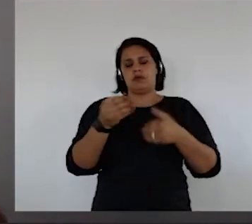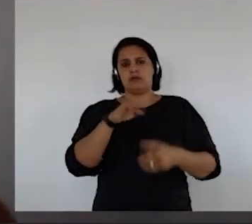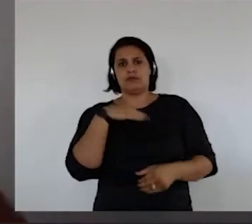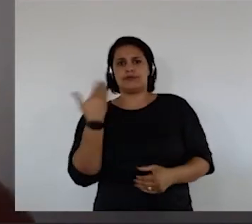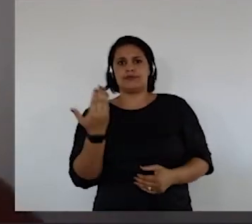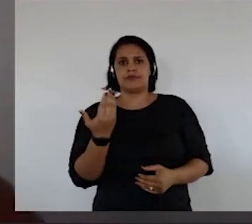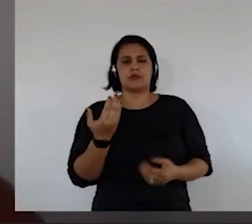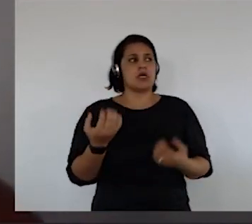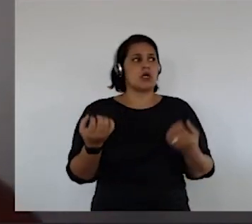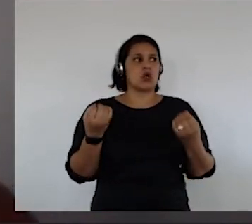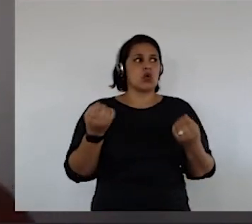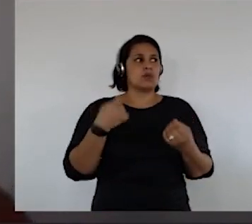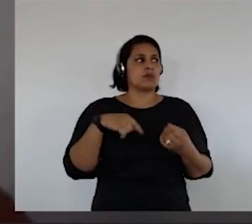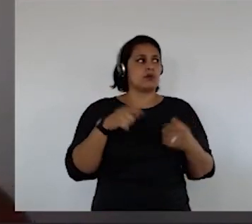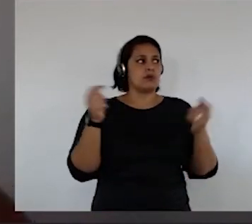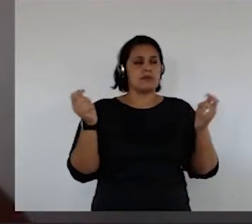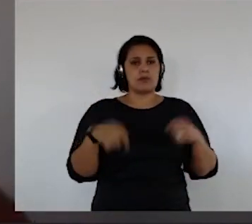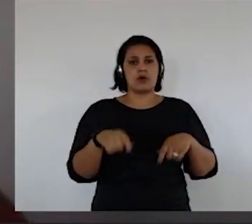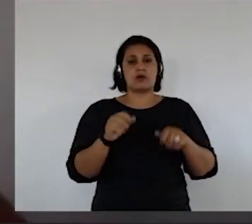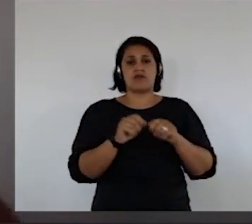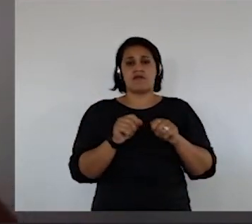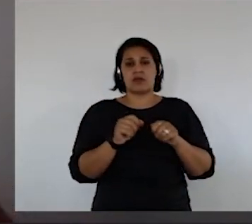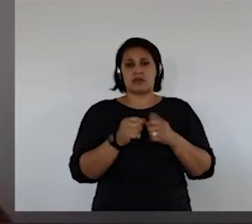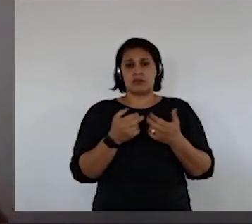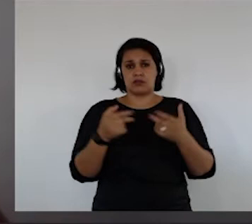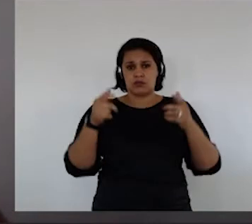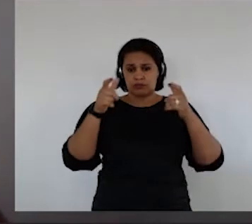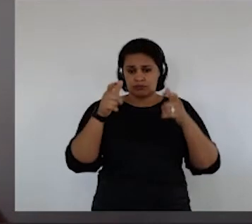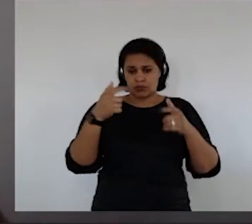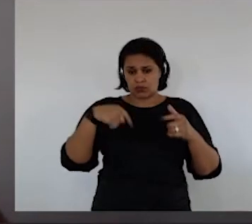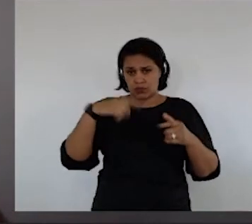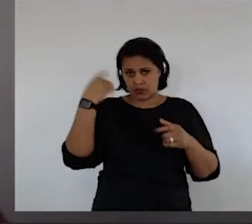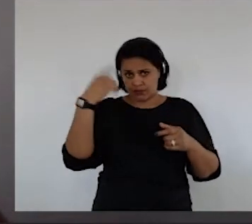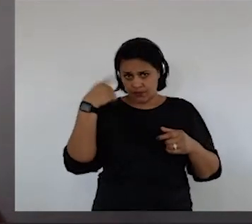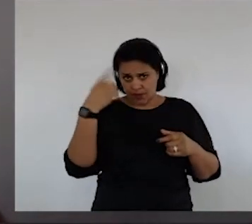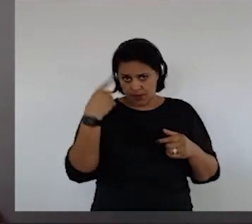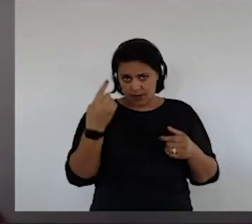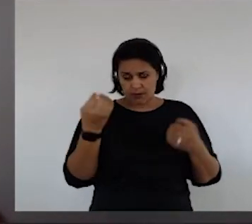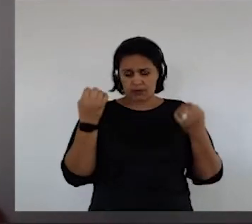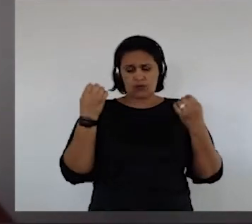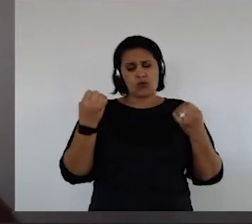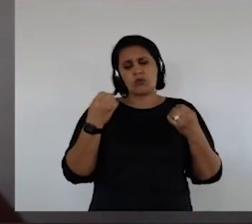é que a gente pode, na função da gente, enquanto advogada, né? Enquanto